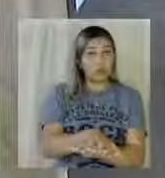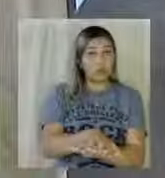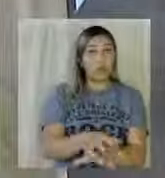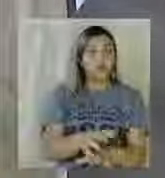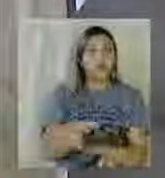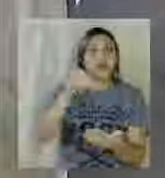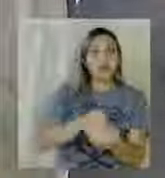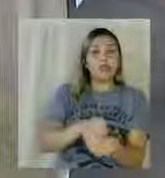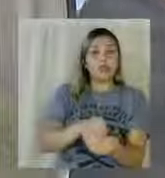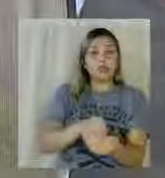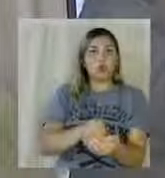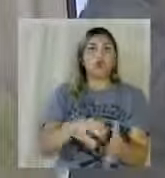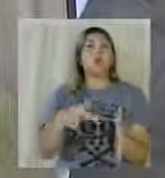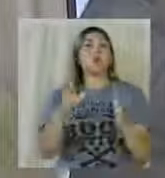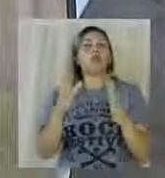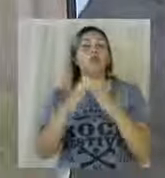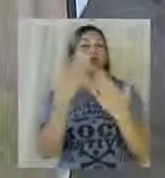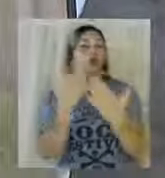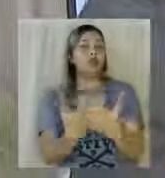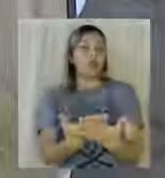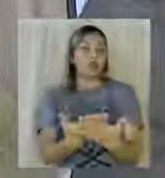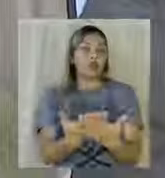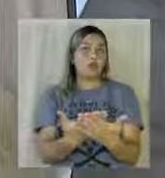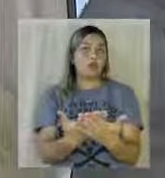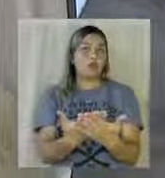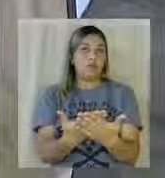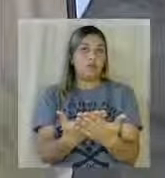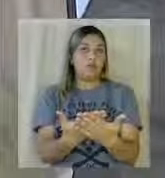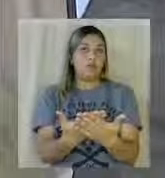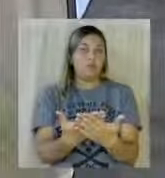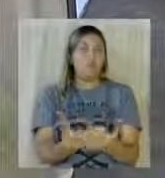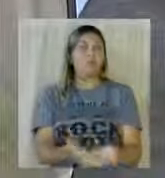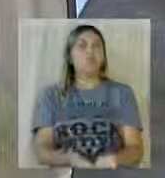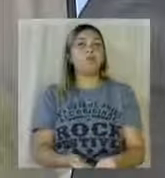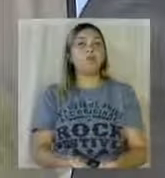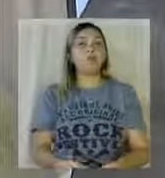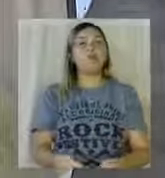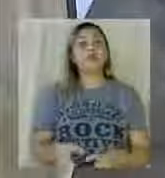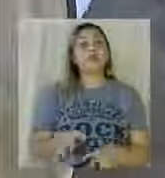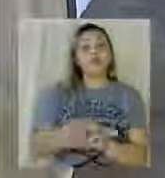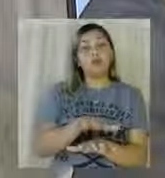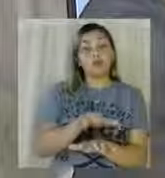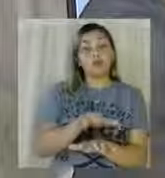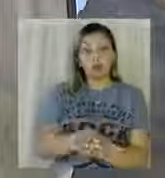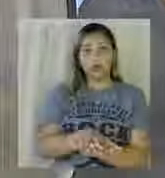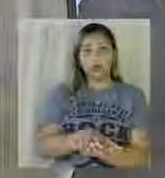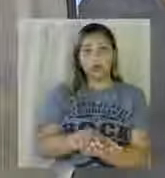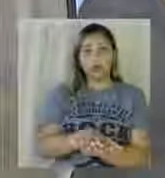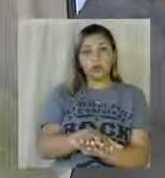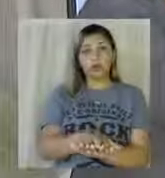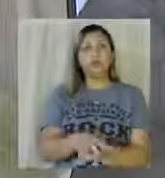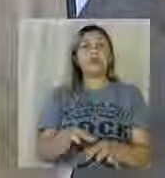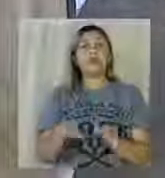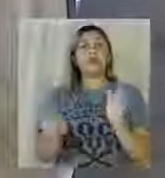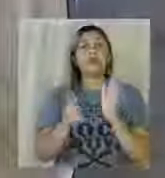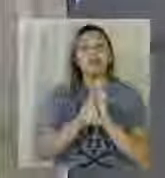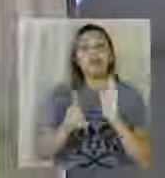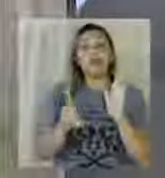dentro do âmbito escolar, a gente está falando de inclusão a